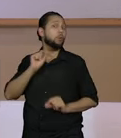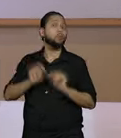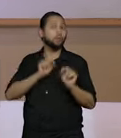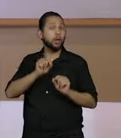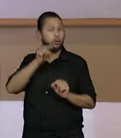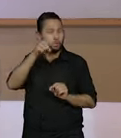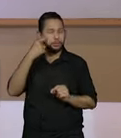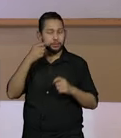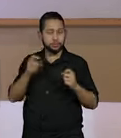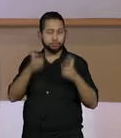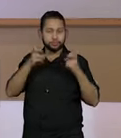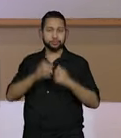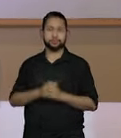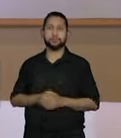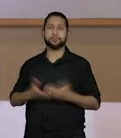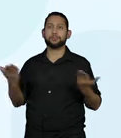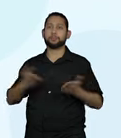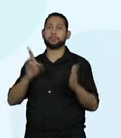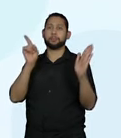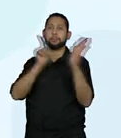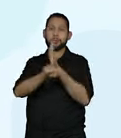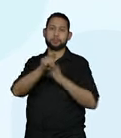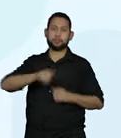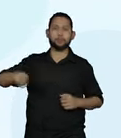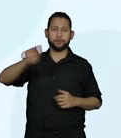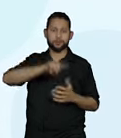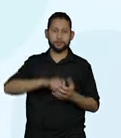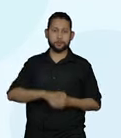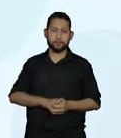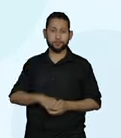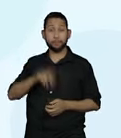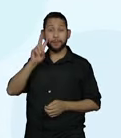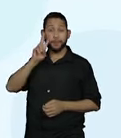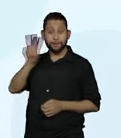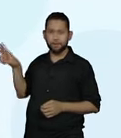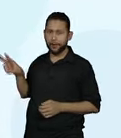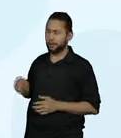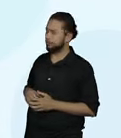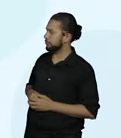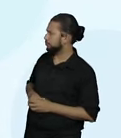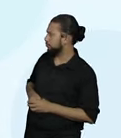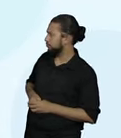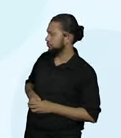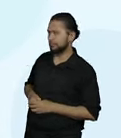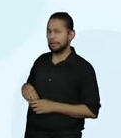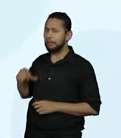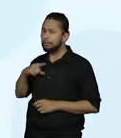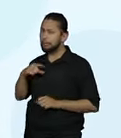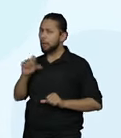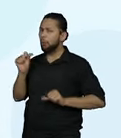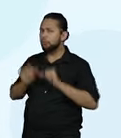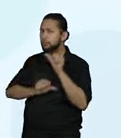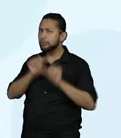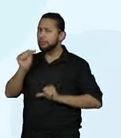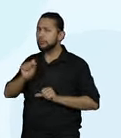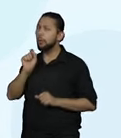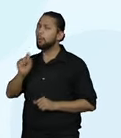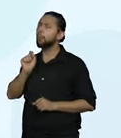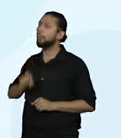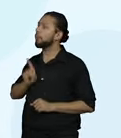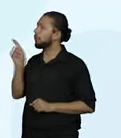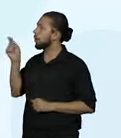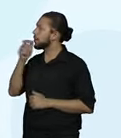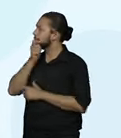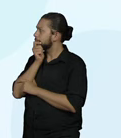de hoje, vem uma perguntinha para vocês. Quando a gente olha para essas imagens, que tipo de transformações podemos